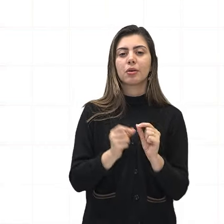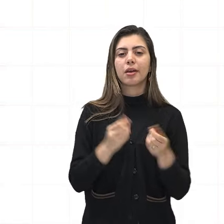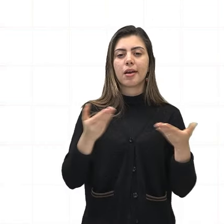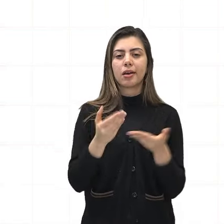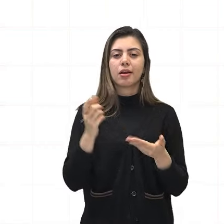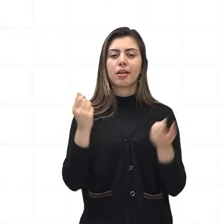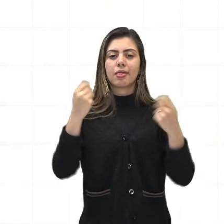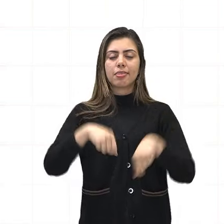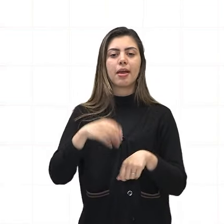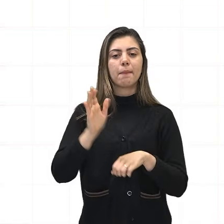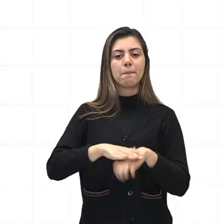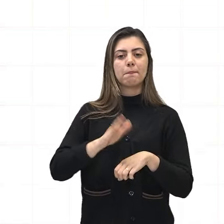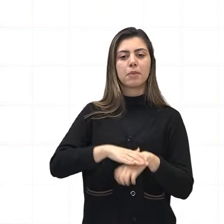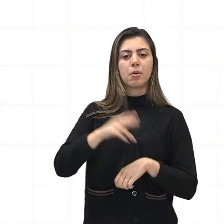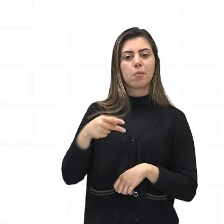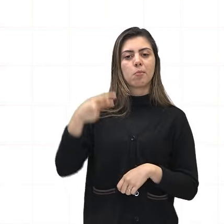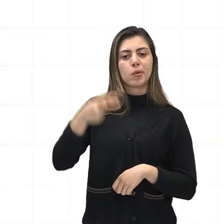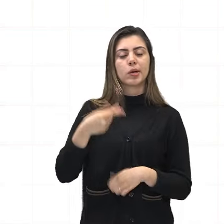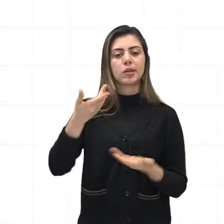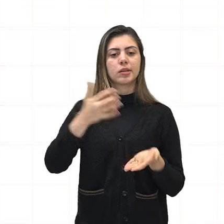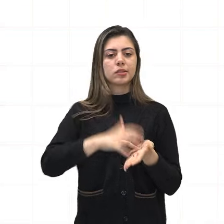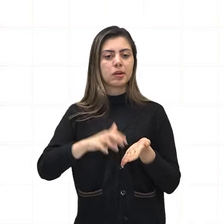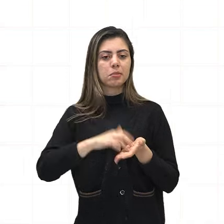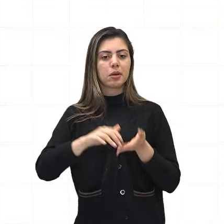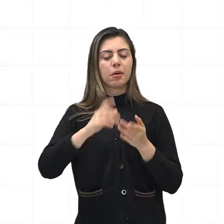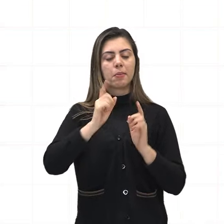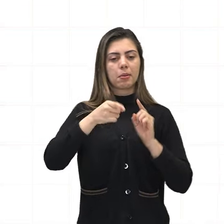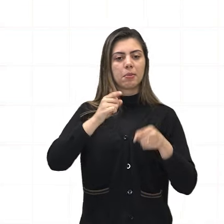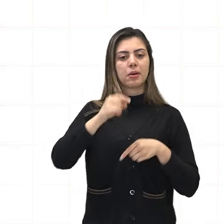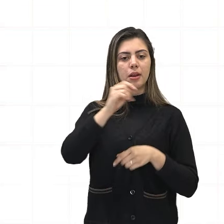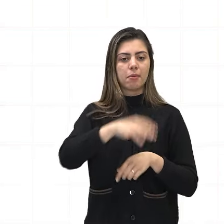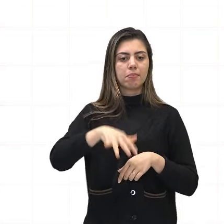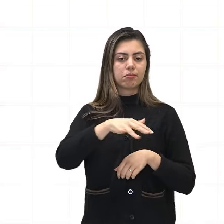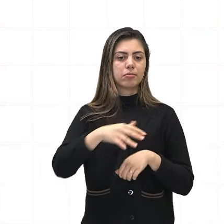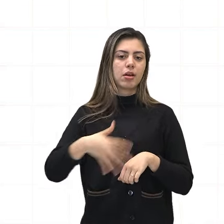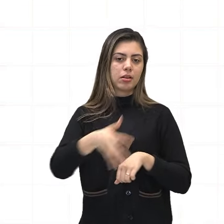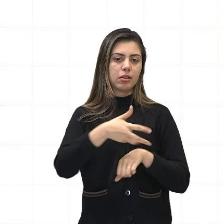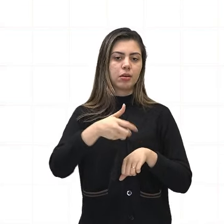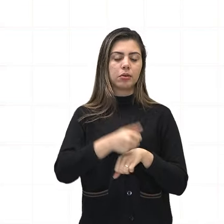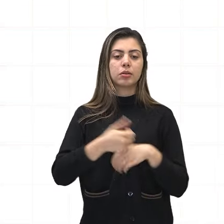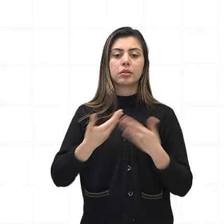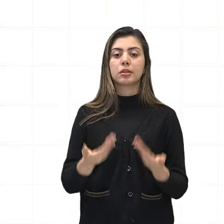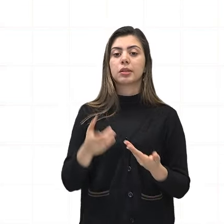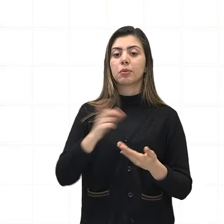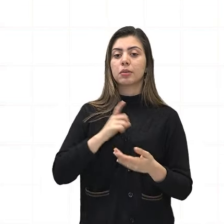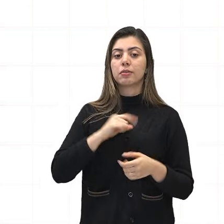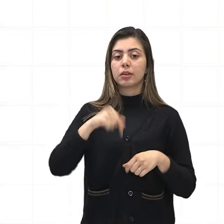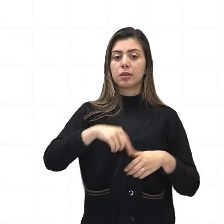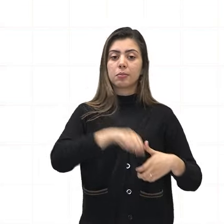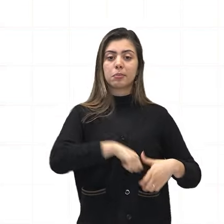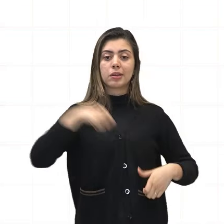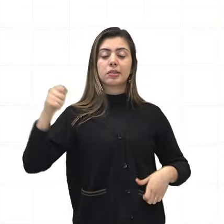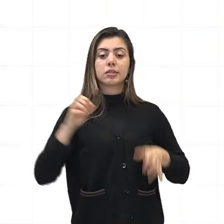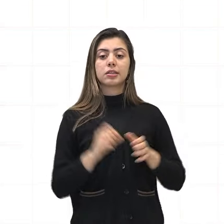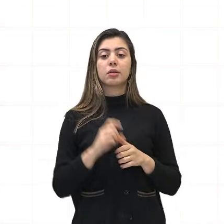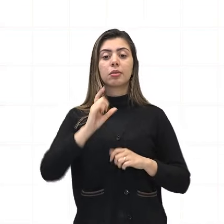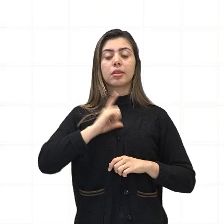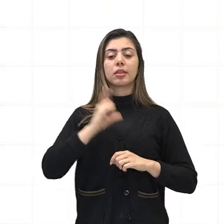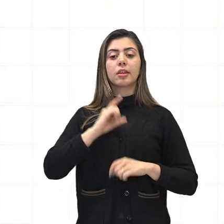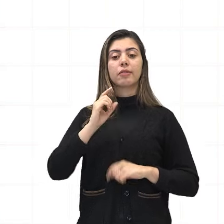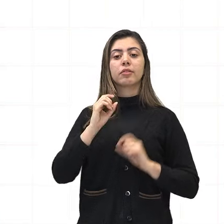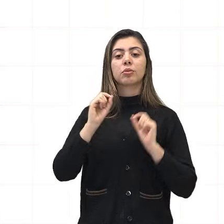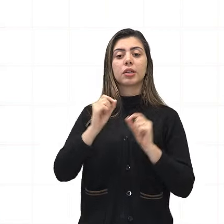maior autonomia política e administrativa da colônia. A independência do Brasil foi